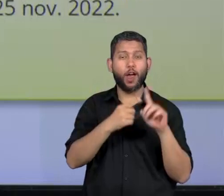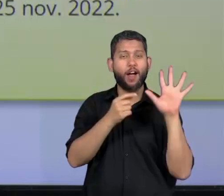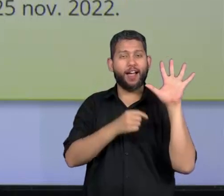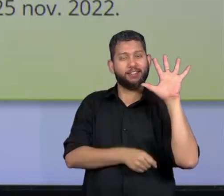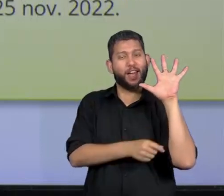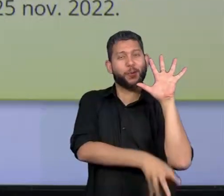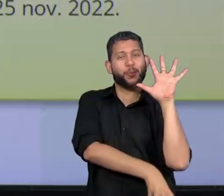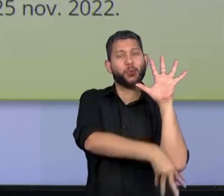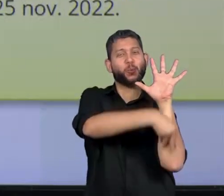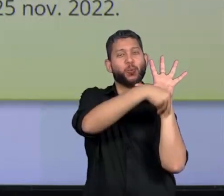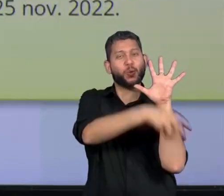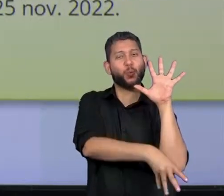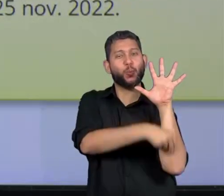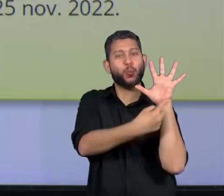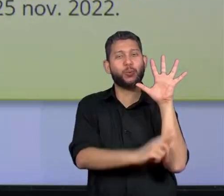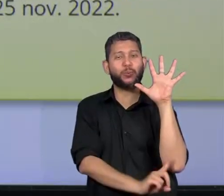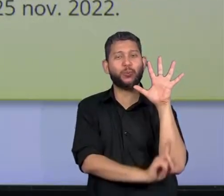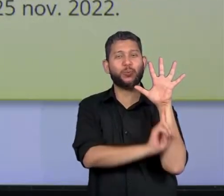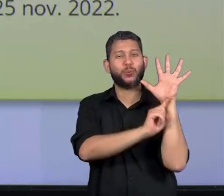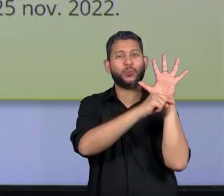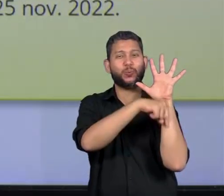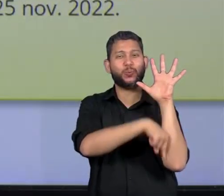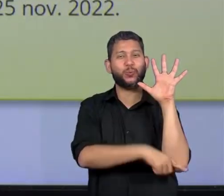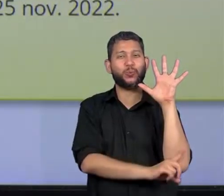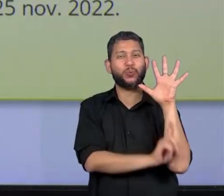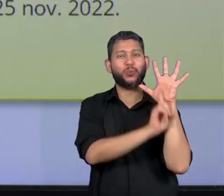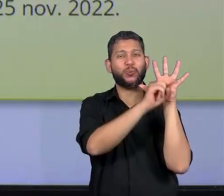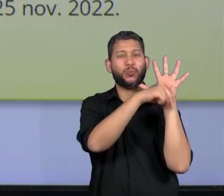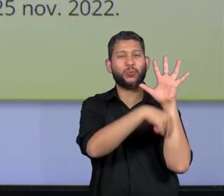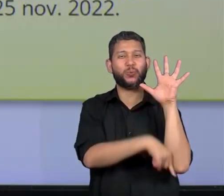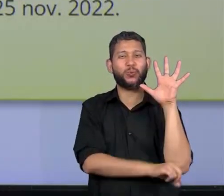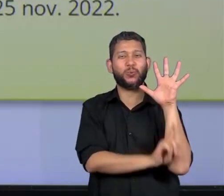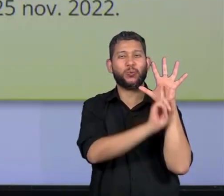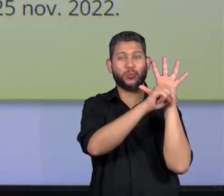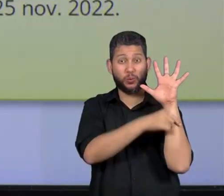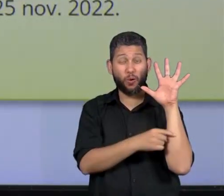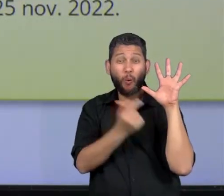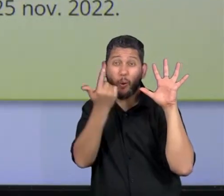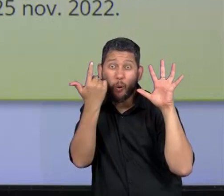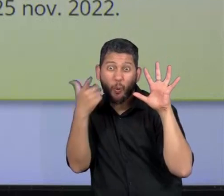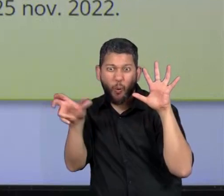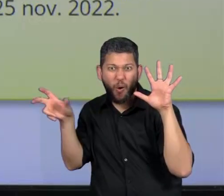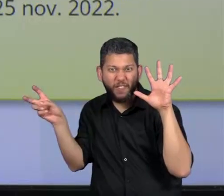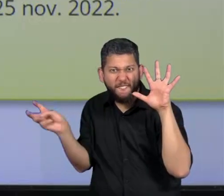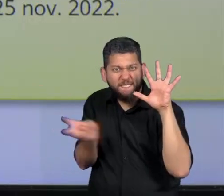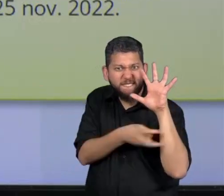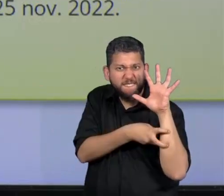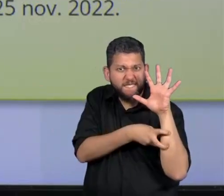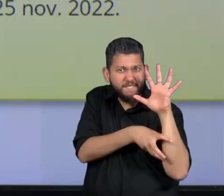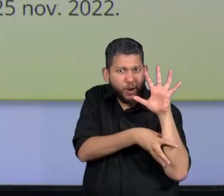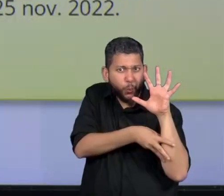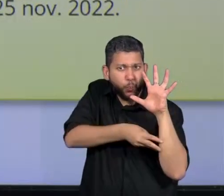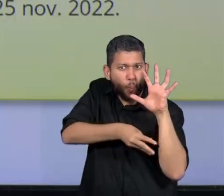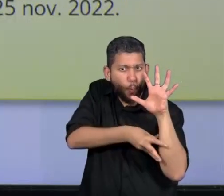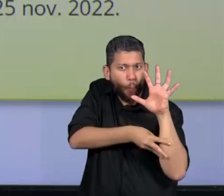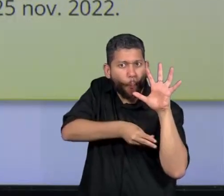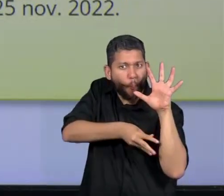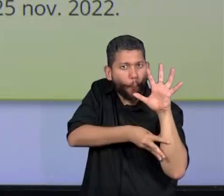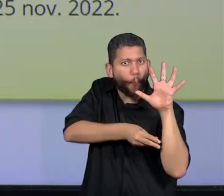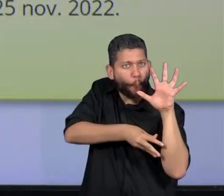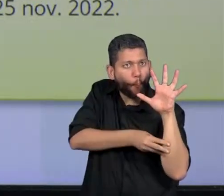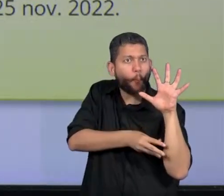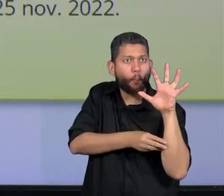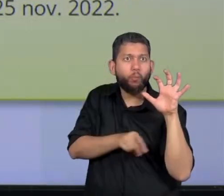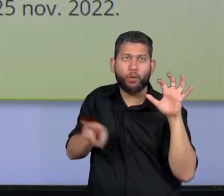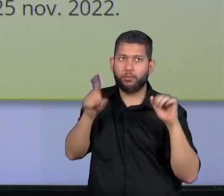no interior do caule. Então, por isso que ela acaba parasitando, né, que a gente chama, então, uma outra